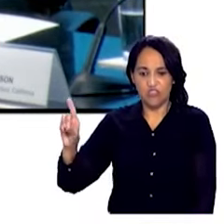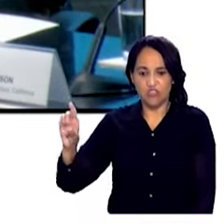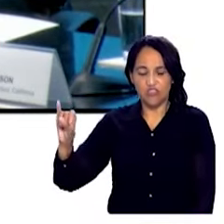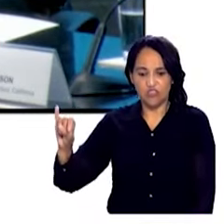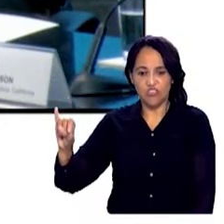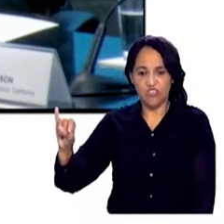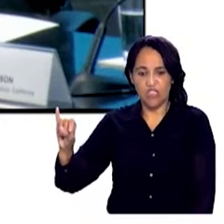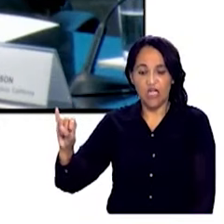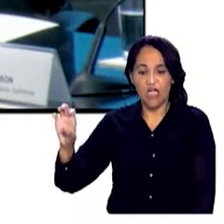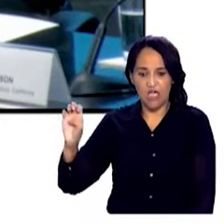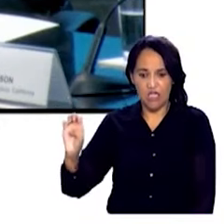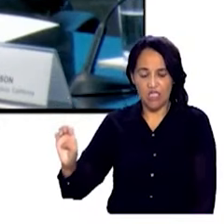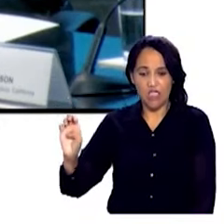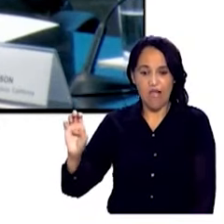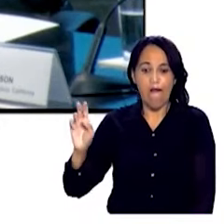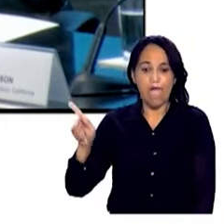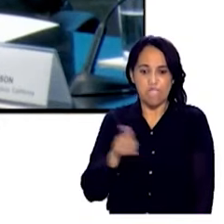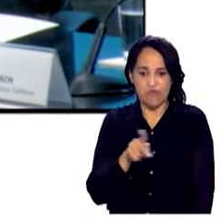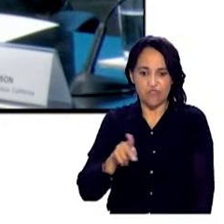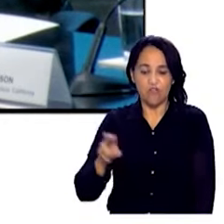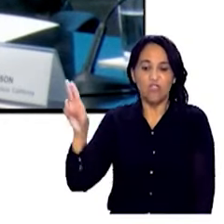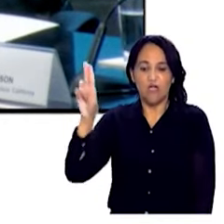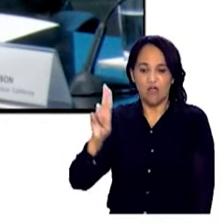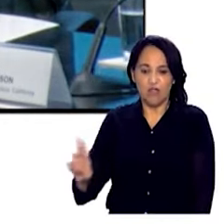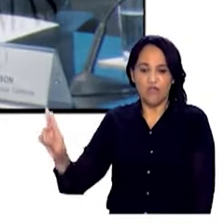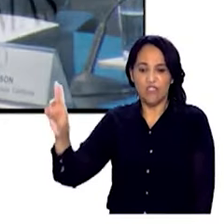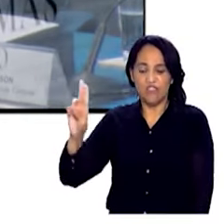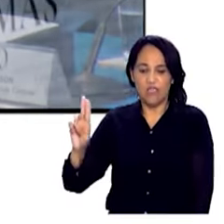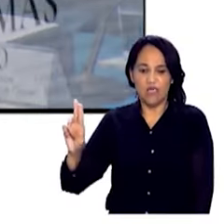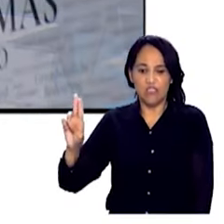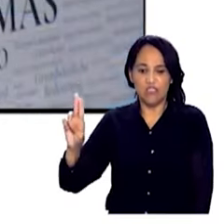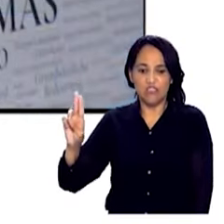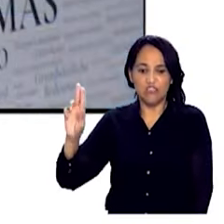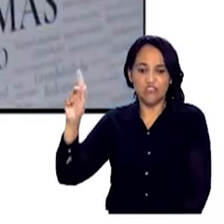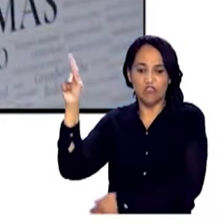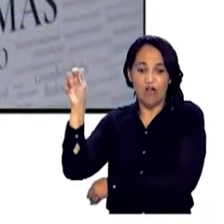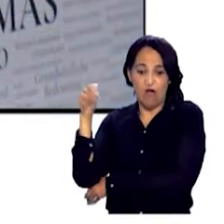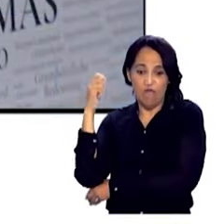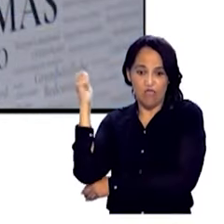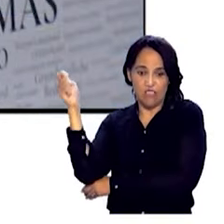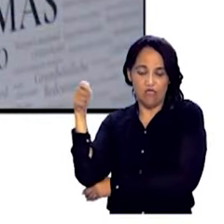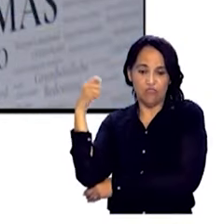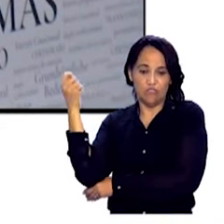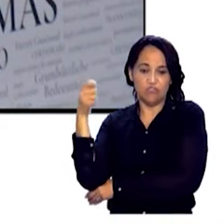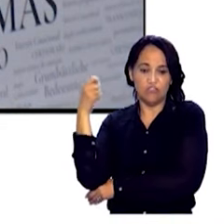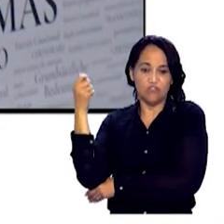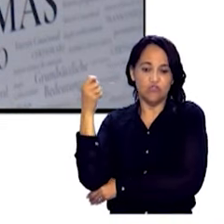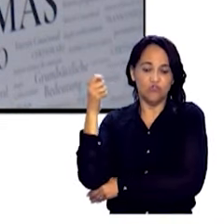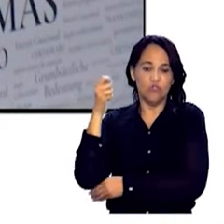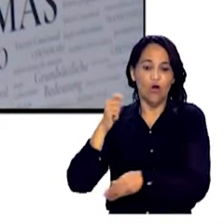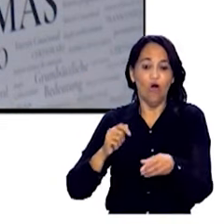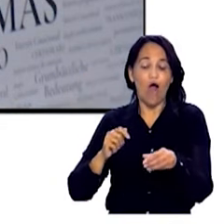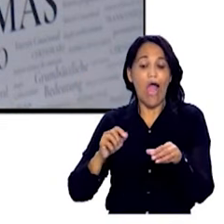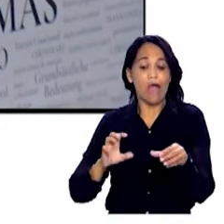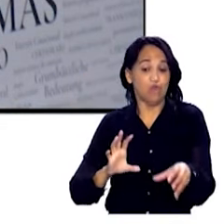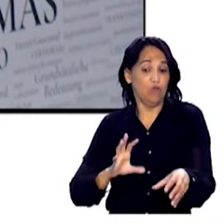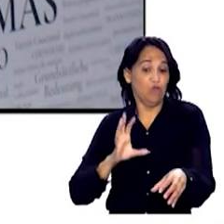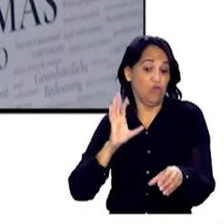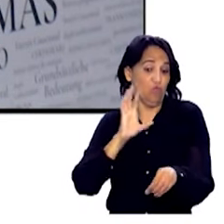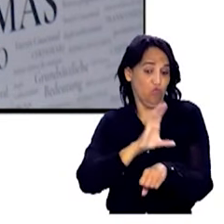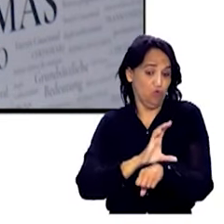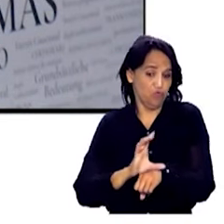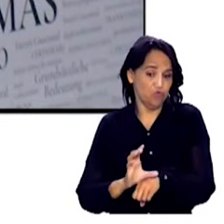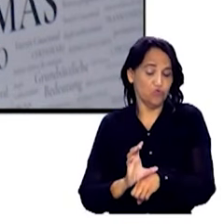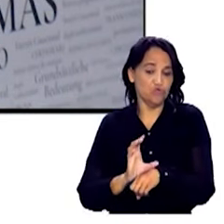Universidade Federal do Rio Grande do Sul professor sociado de direito civil nos cursos de graduação da daquela Universidade também